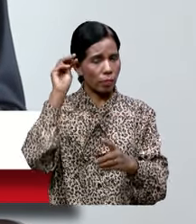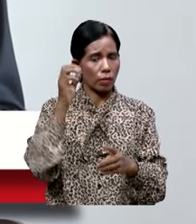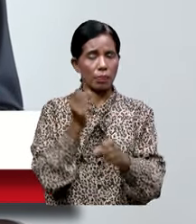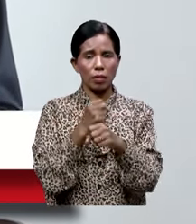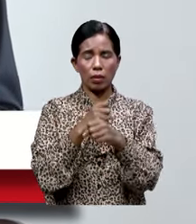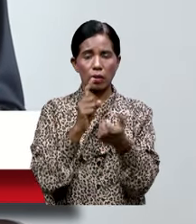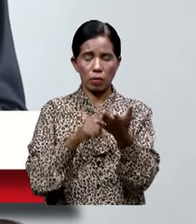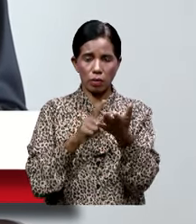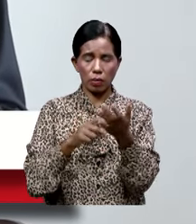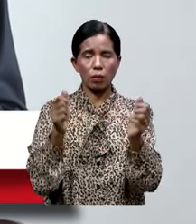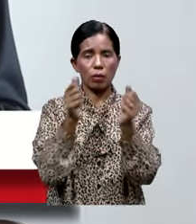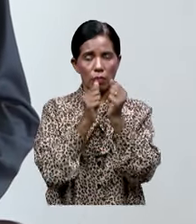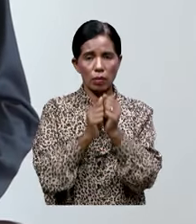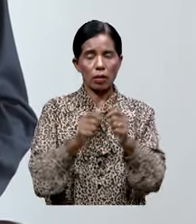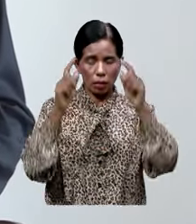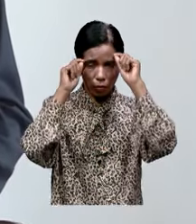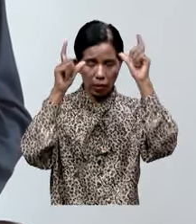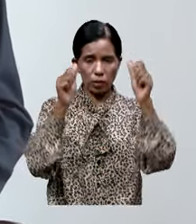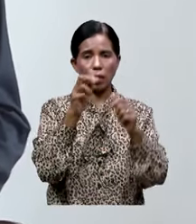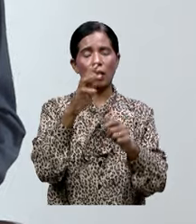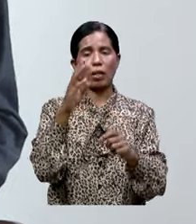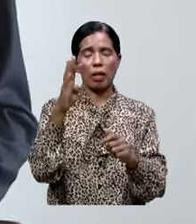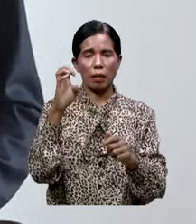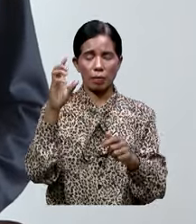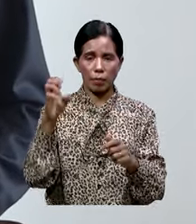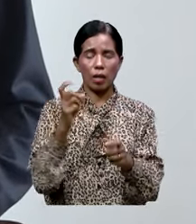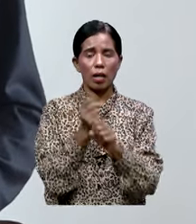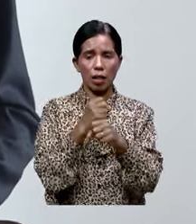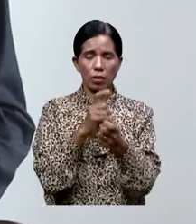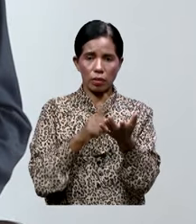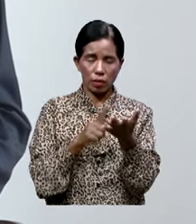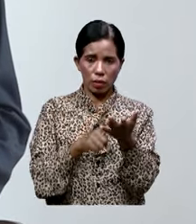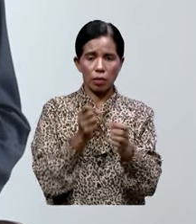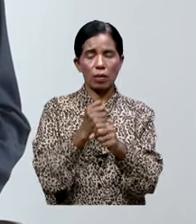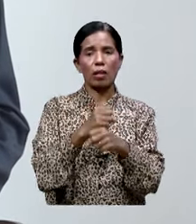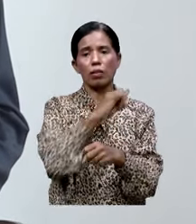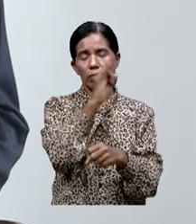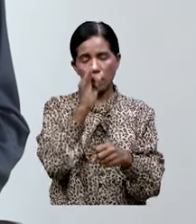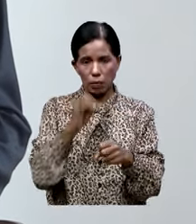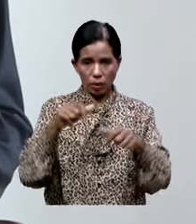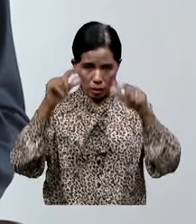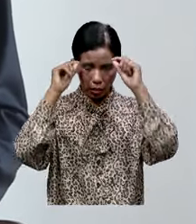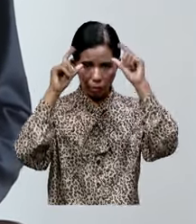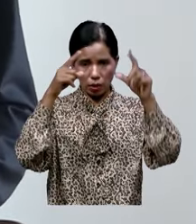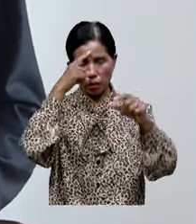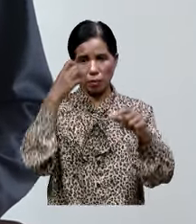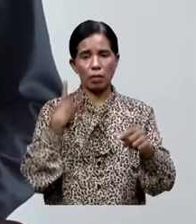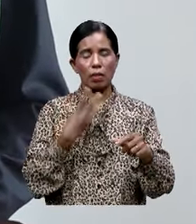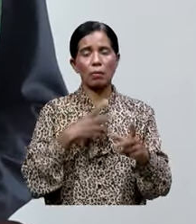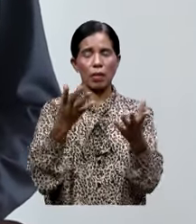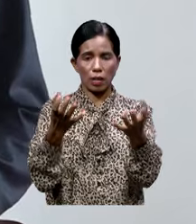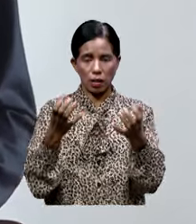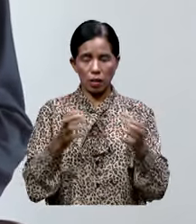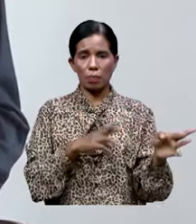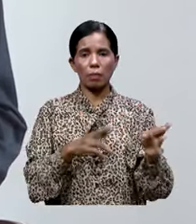con a ba relação Árabes Unidos o Timor-Leste nian, nebe diak teves halo discussão mos con a ba tu halo investimento e Timor-Leste, tambane a mi acometmento no